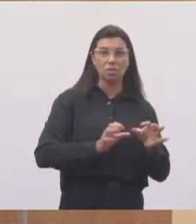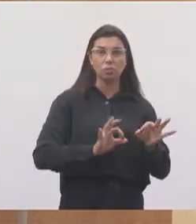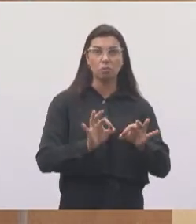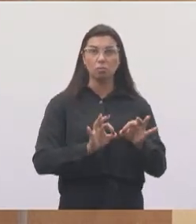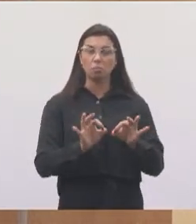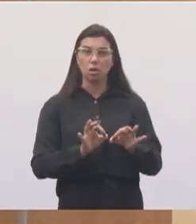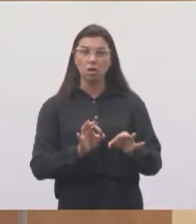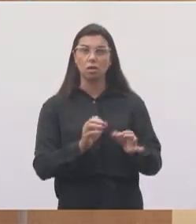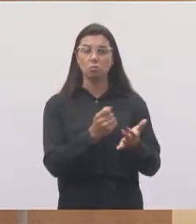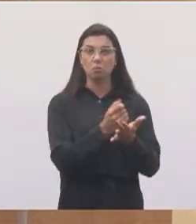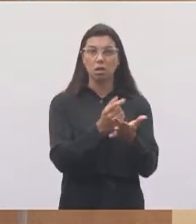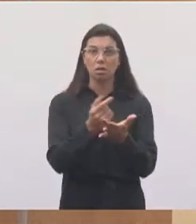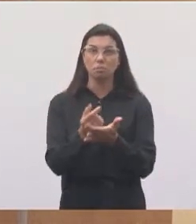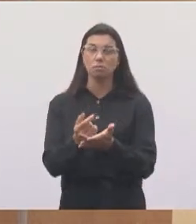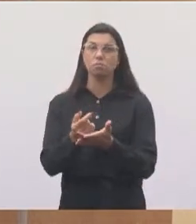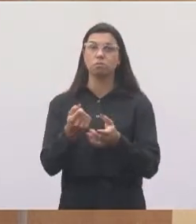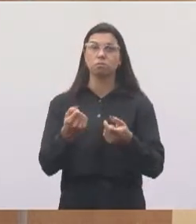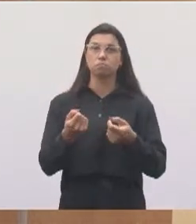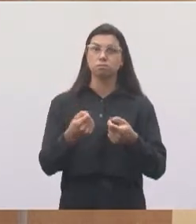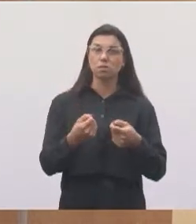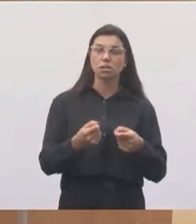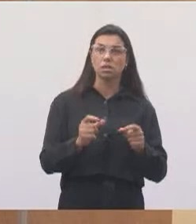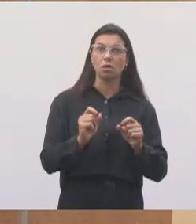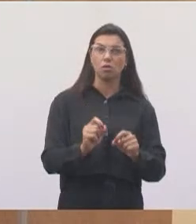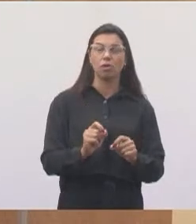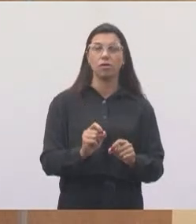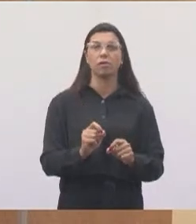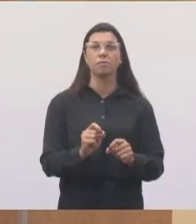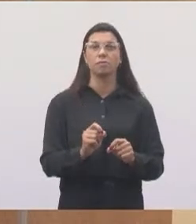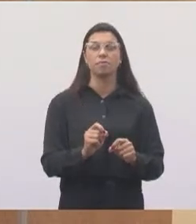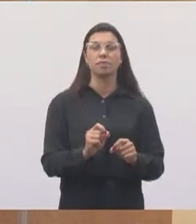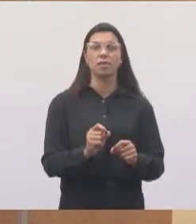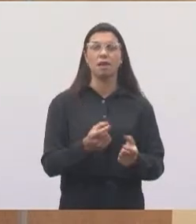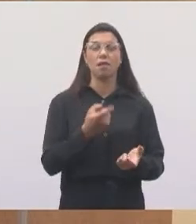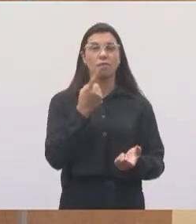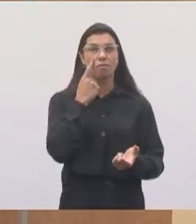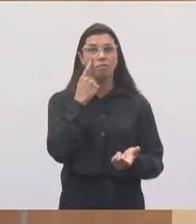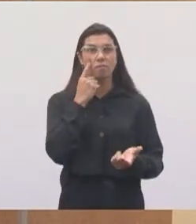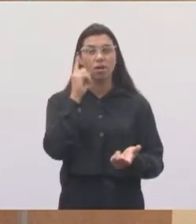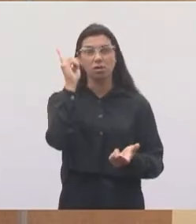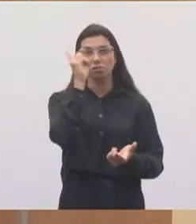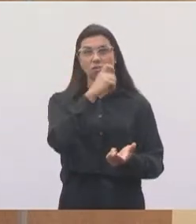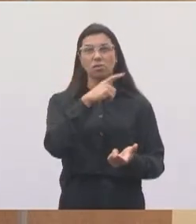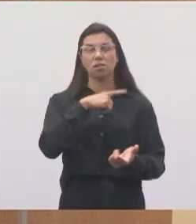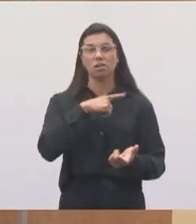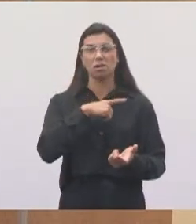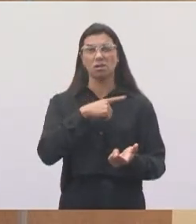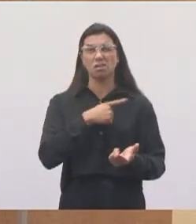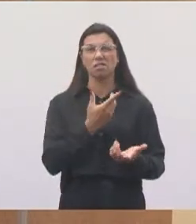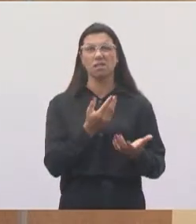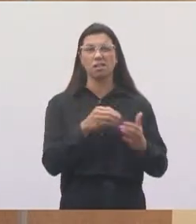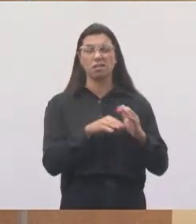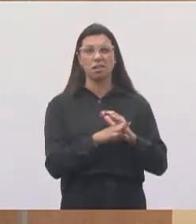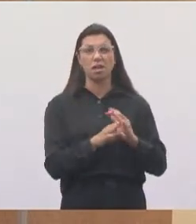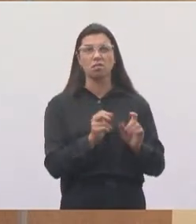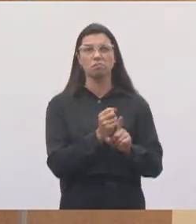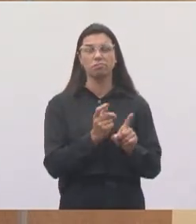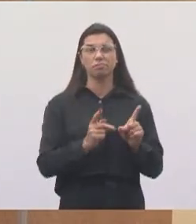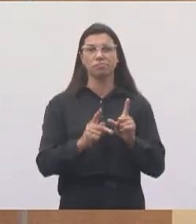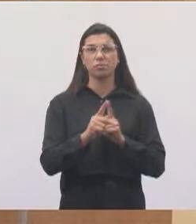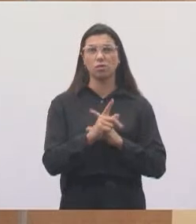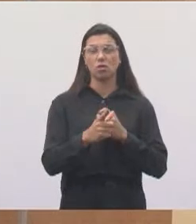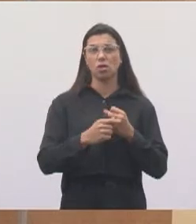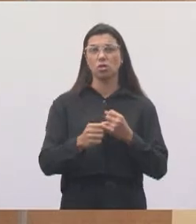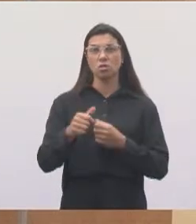custeio suplementar destinado à amortização do déficit técnico, apurado que os encontra descrito no